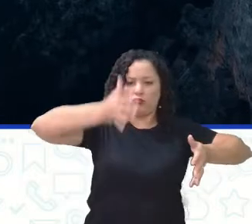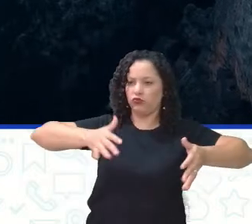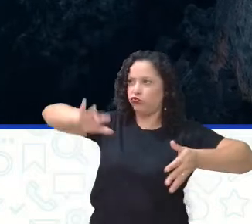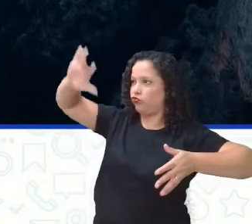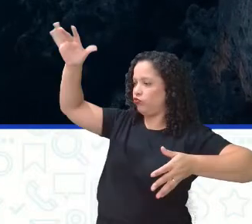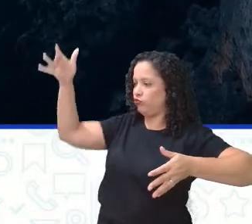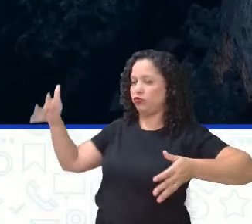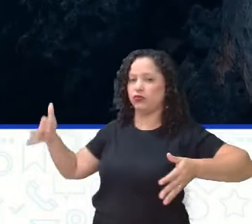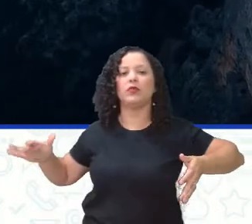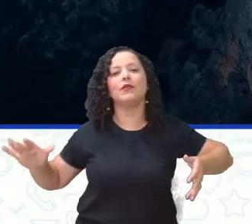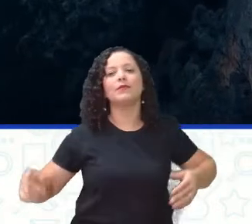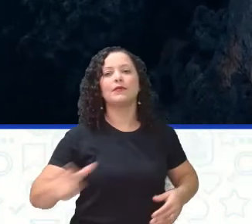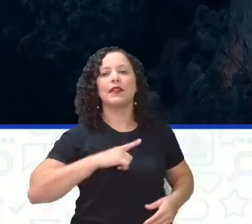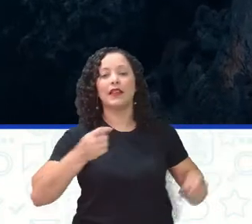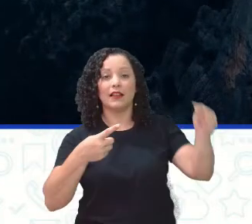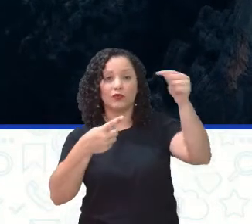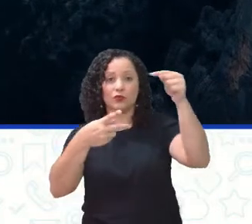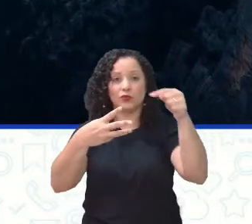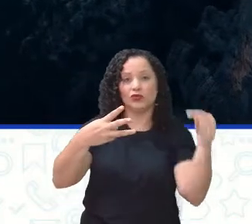Formas de